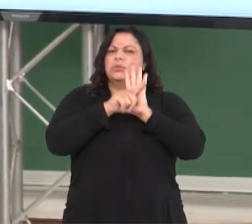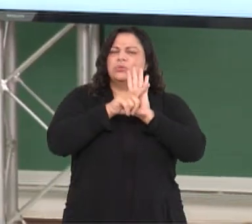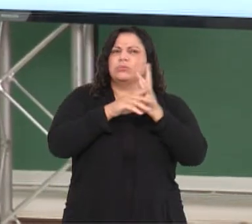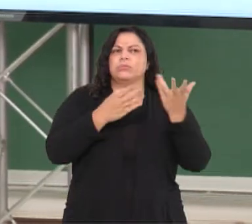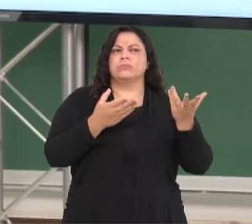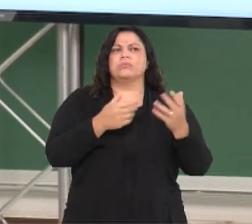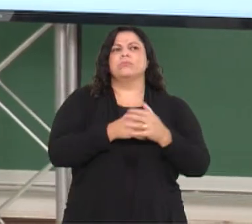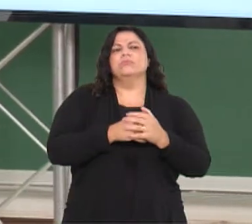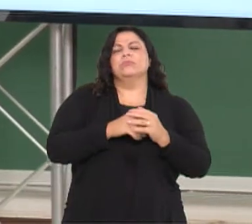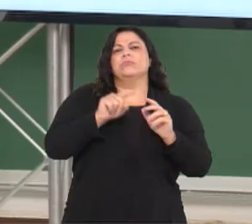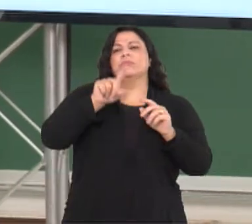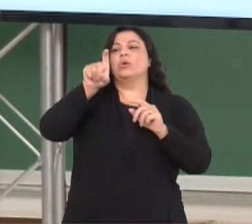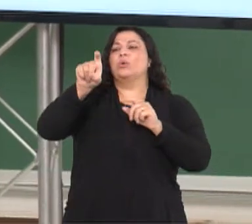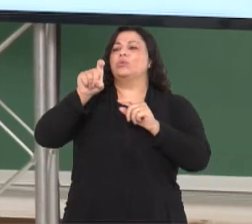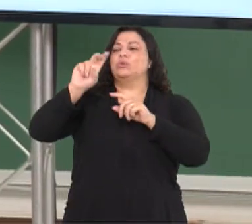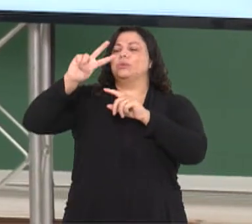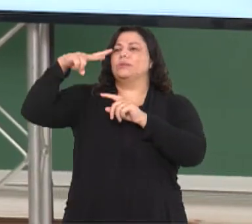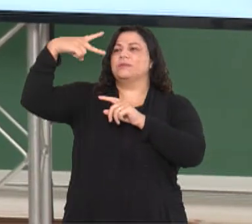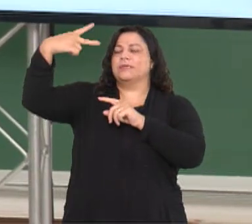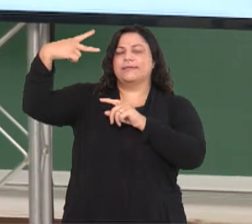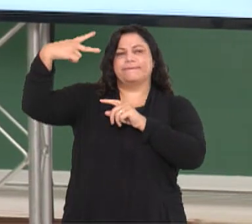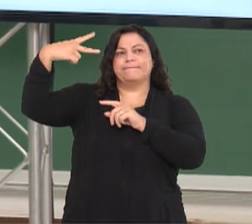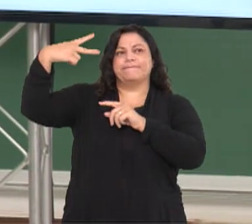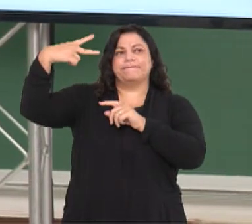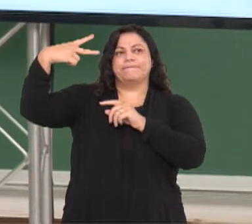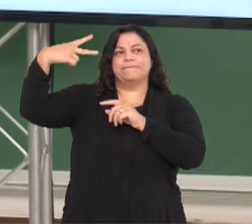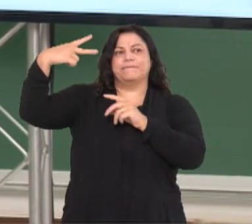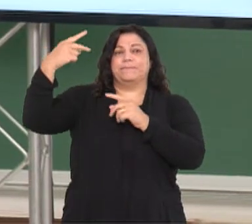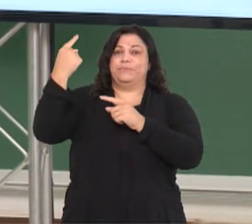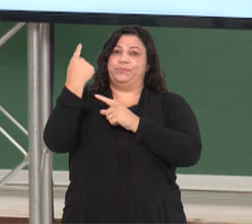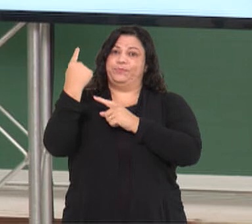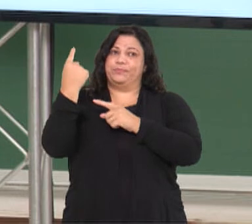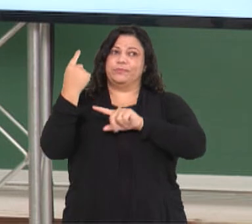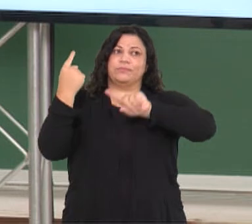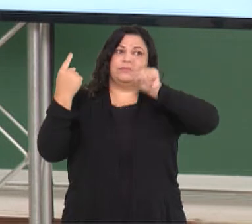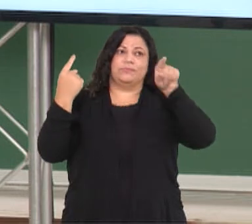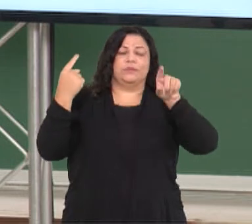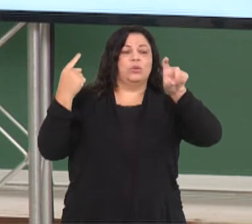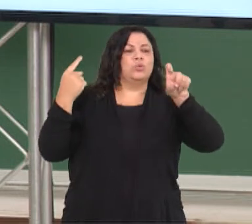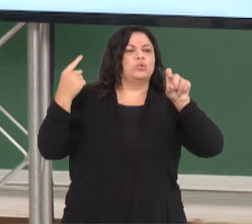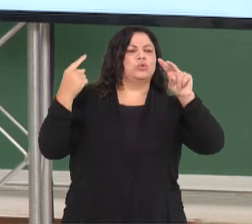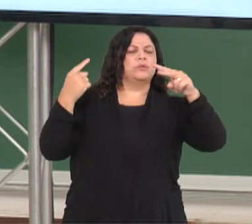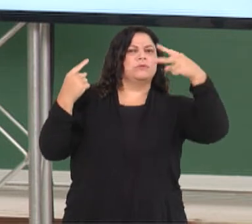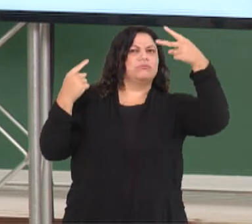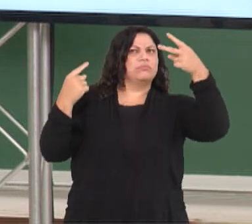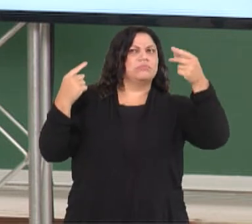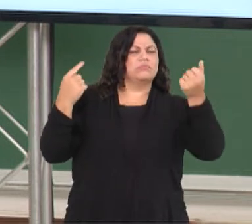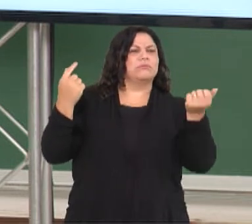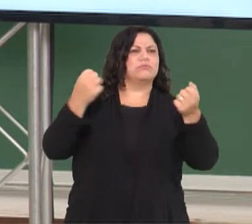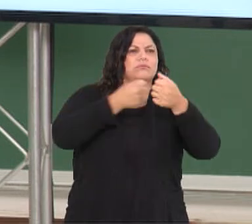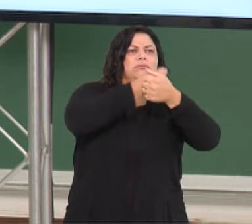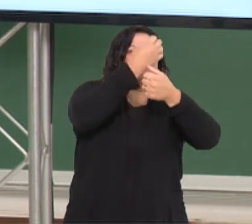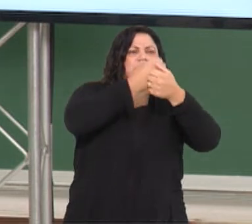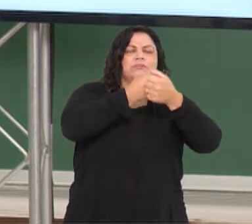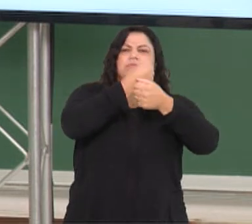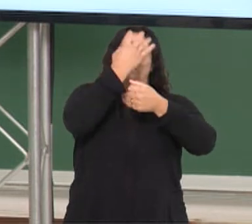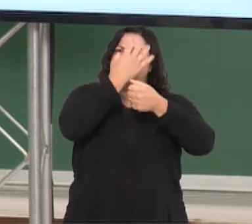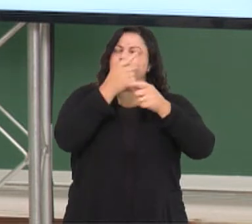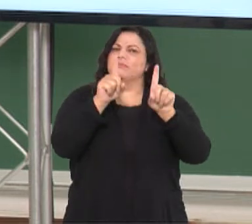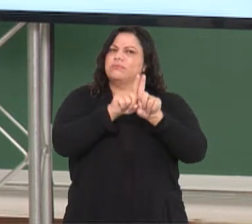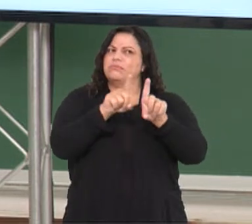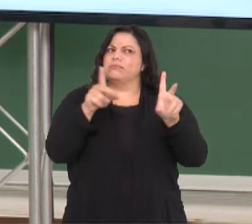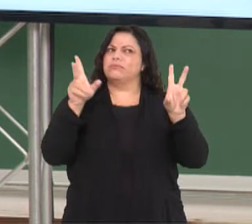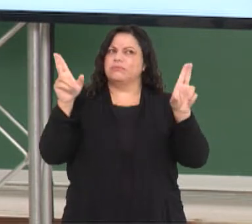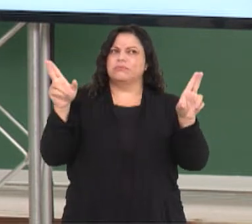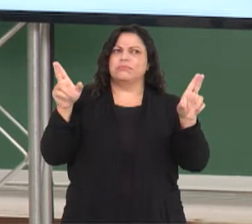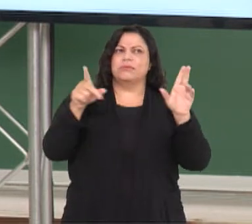Na variável x ao quadrado, no polinômio f eu tenho 1, no polinômio g eu tenho a menos 3. Então, o que eu vou fazer?